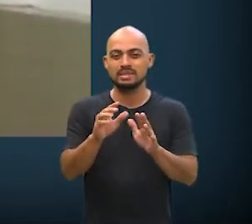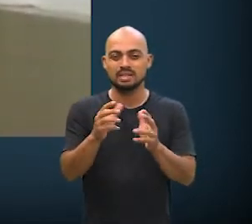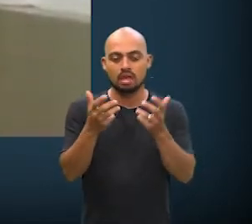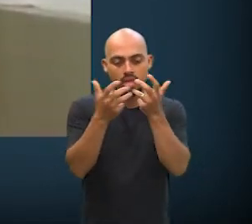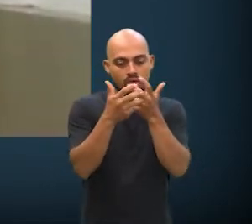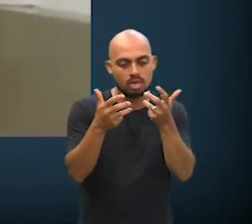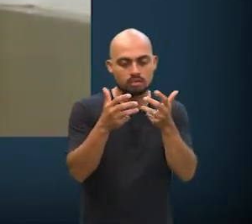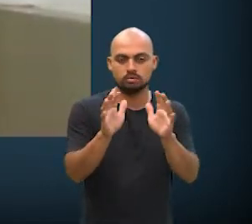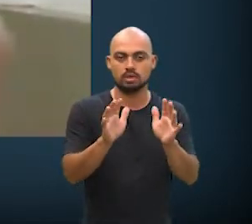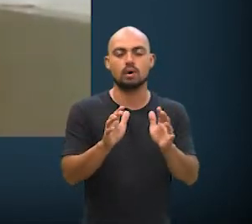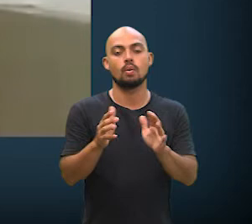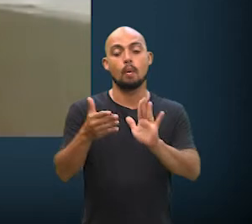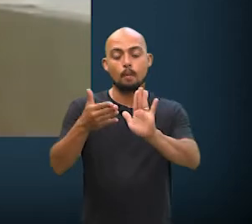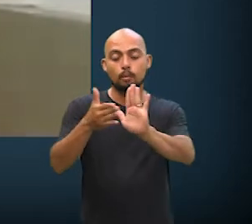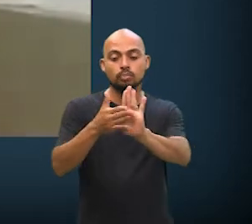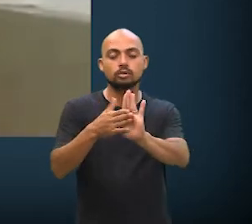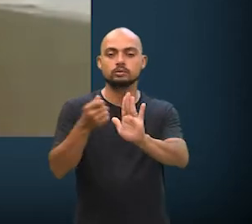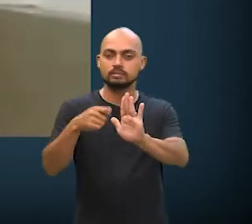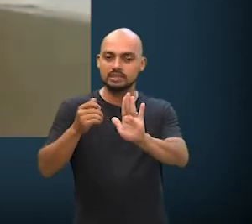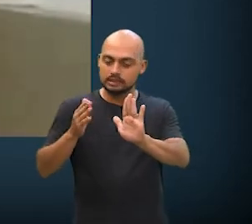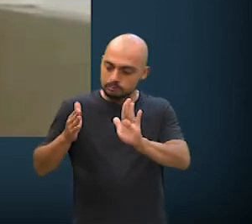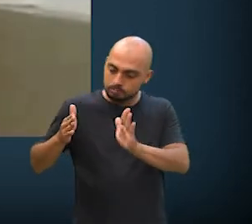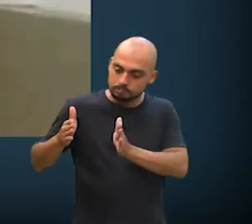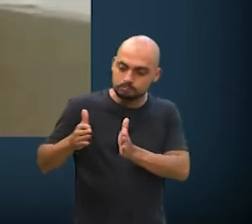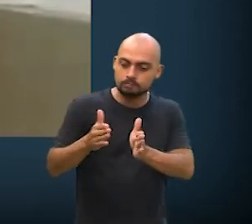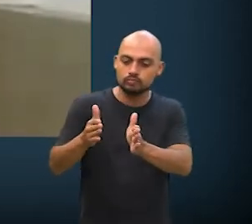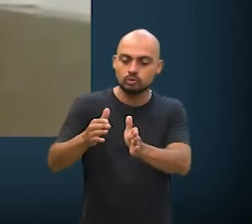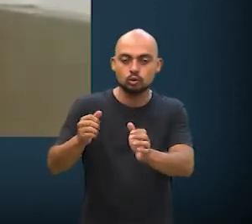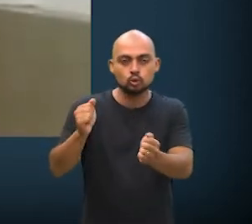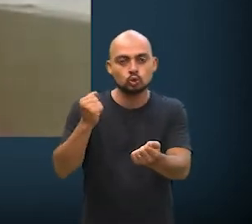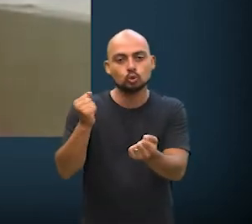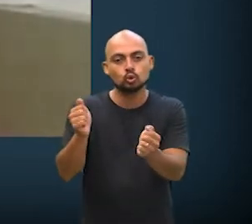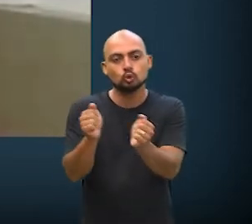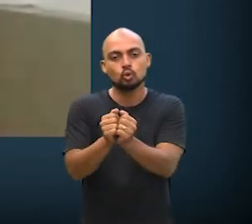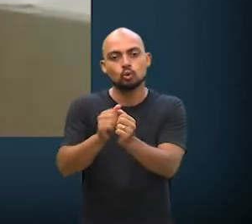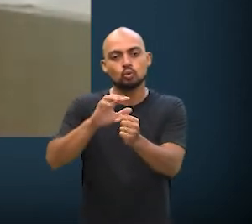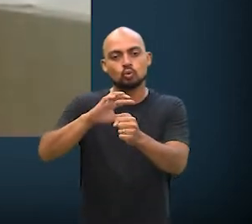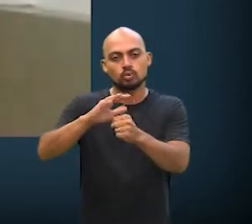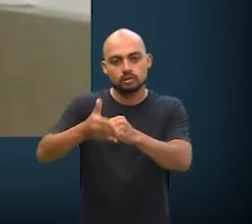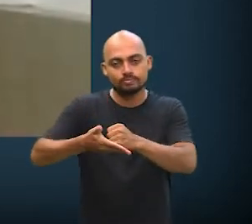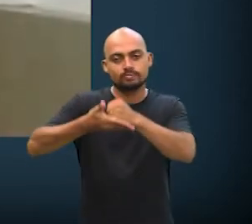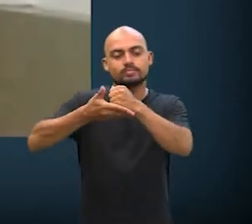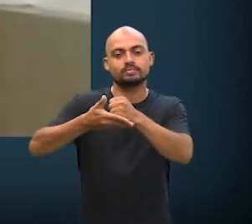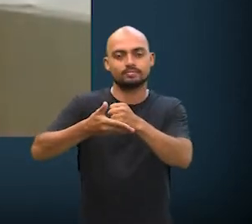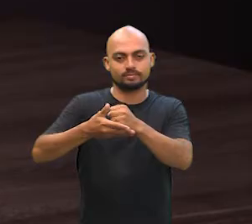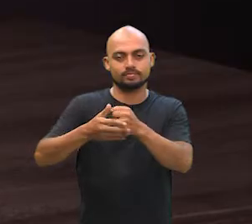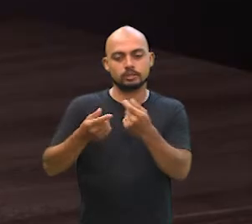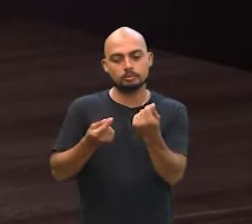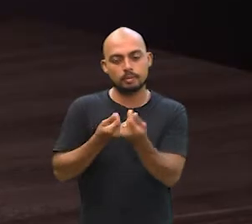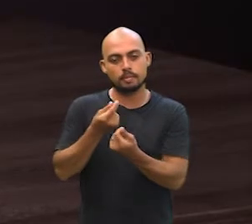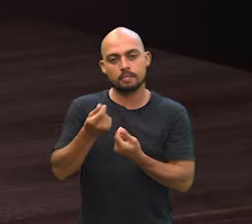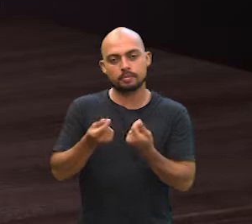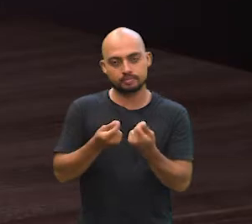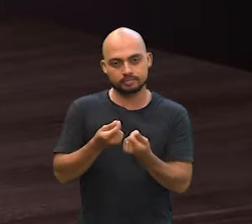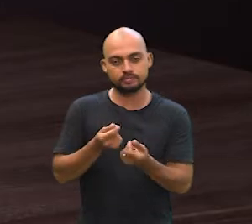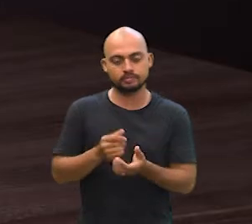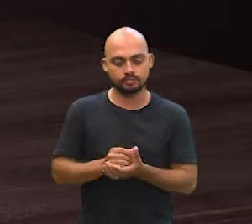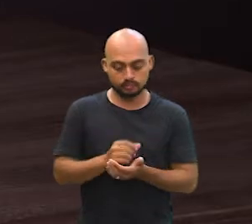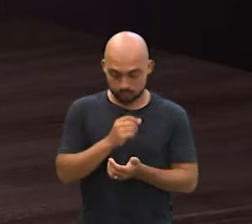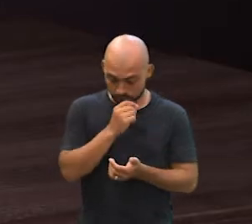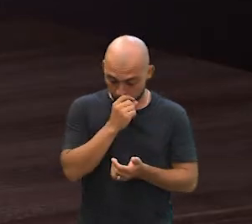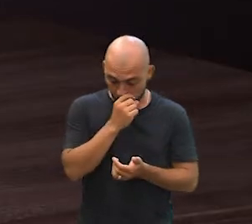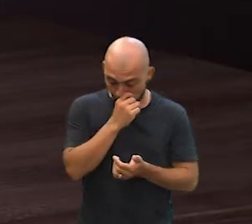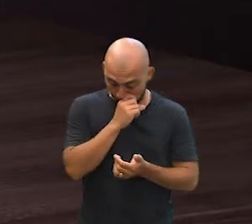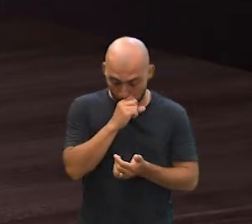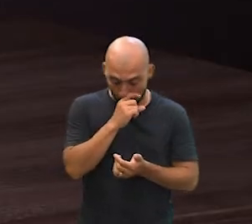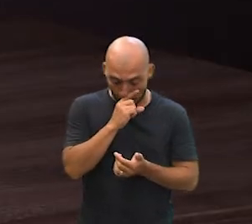propósito tem que estar andando par e passo com a sustentabilidade financeira do negócio. E nesse período a gente tem aí,